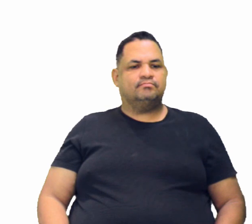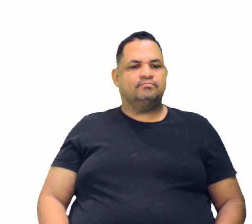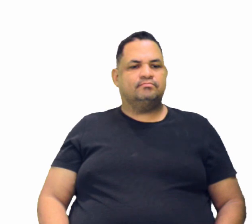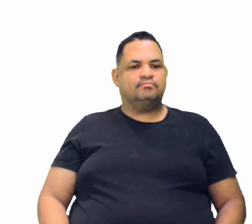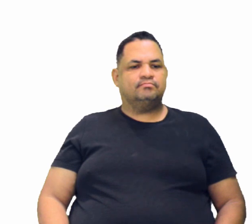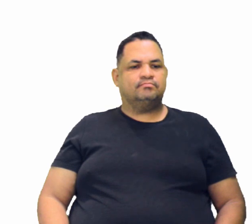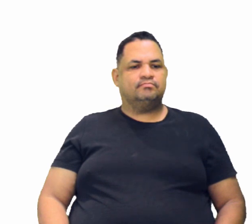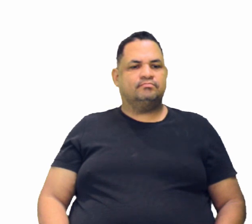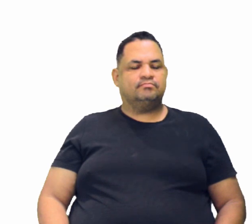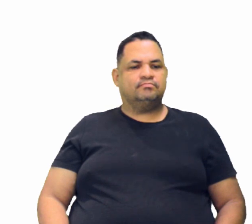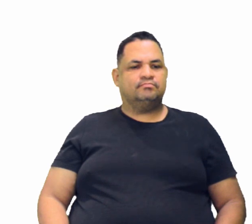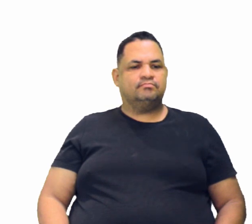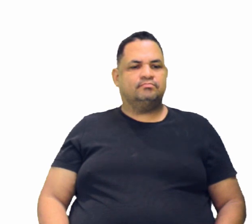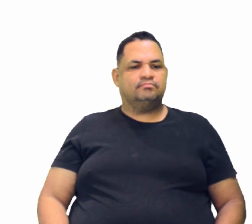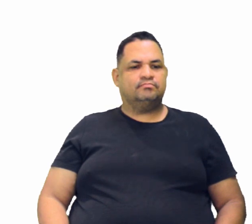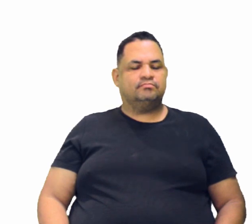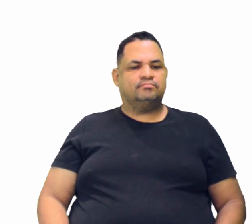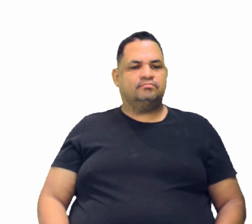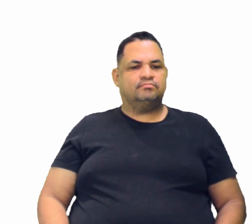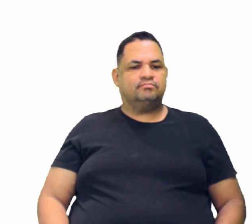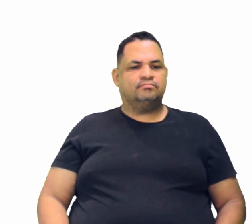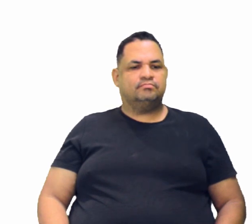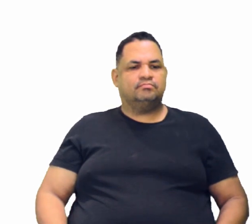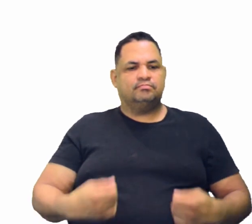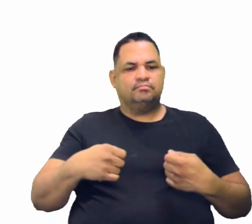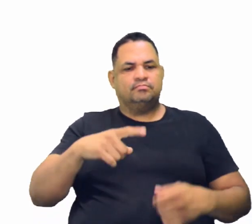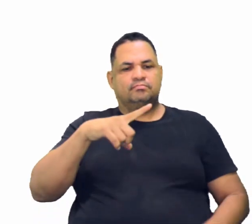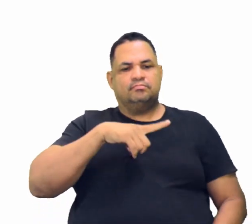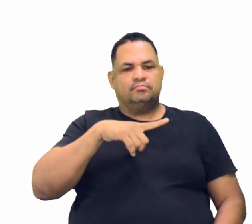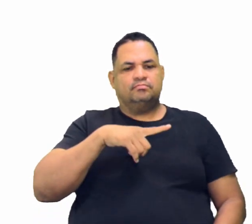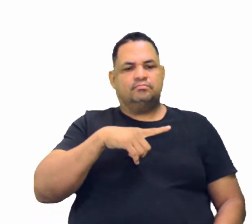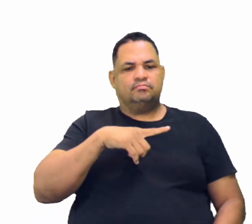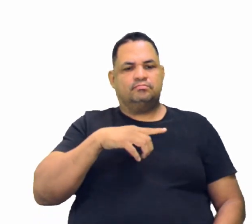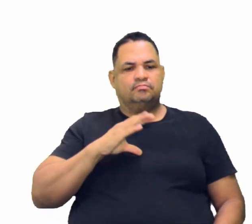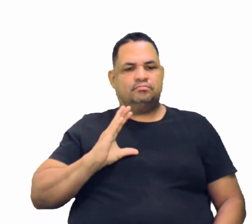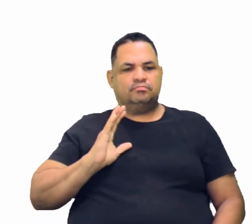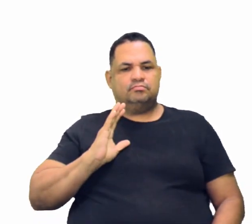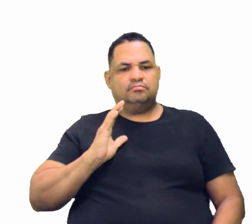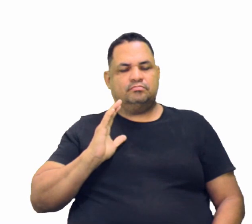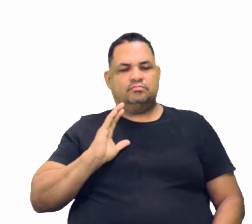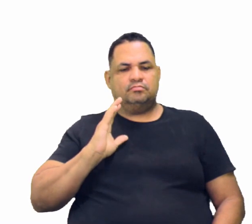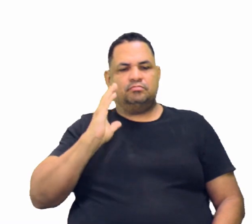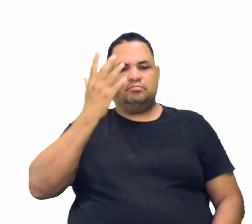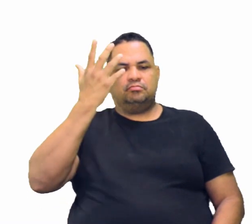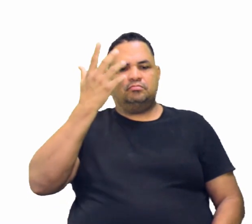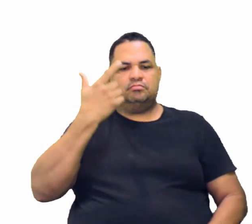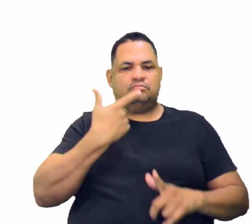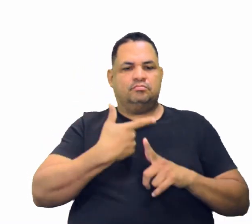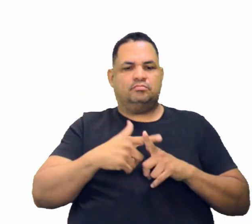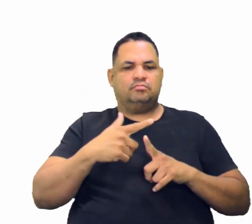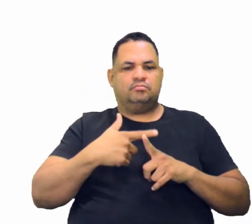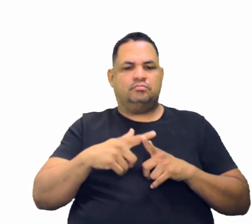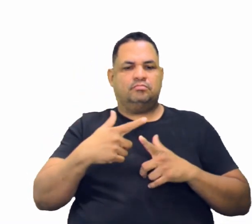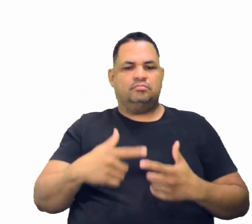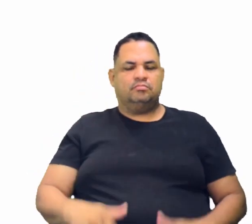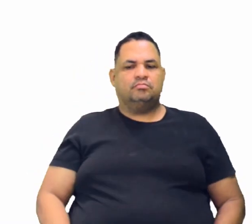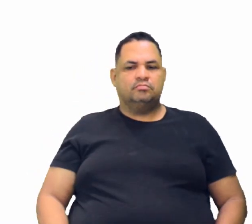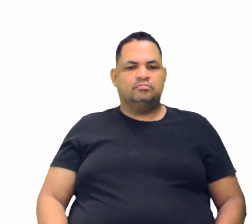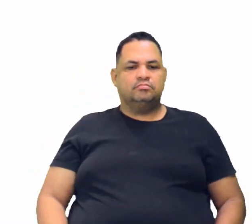singular. Ok. Deve haver soluções, mas aqui não. Mas vai permanecer na terceira pessoa